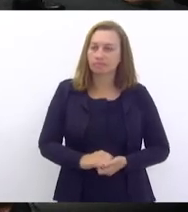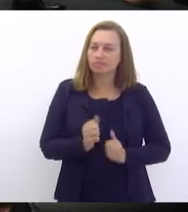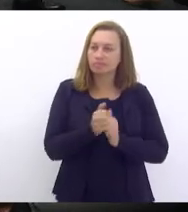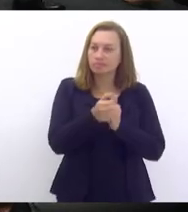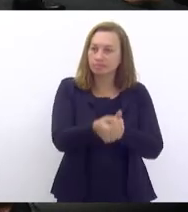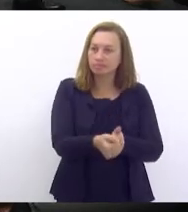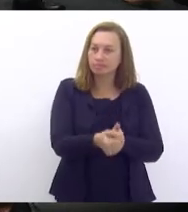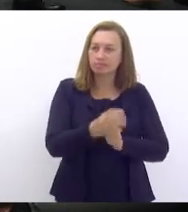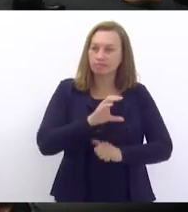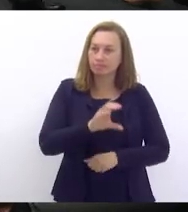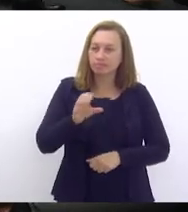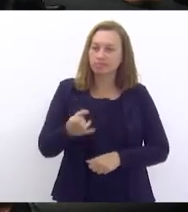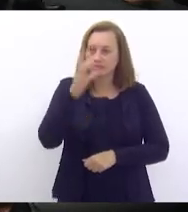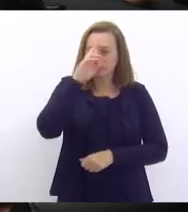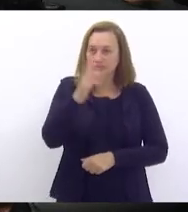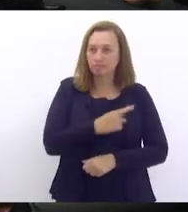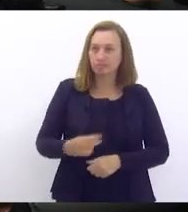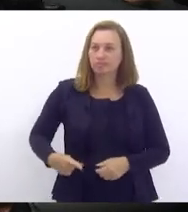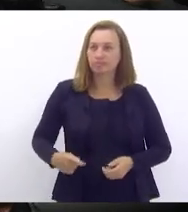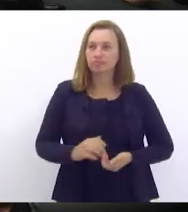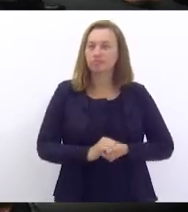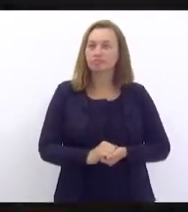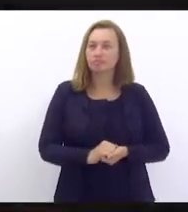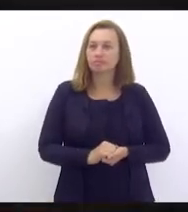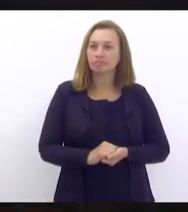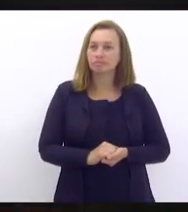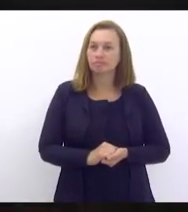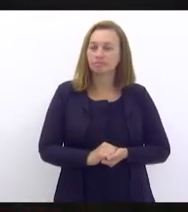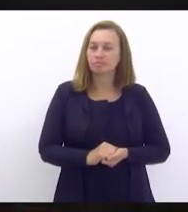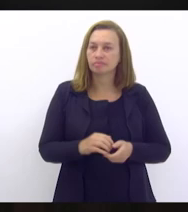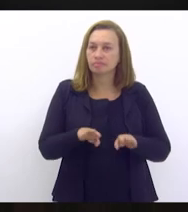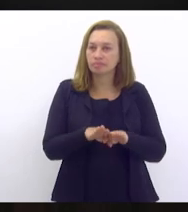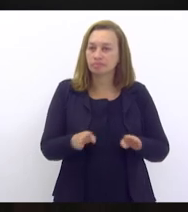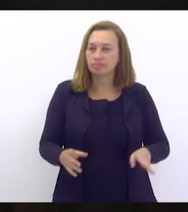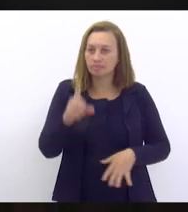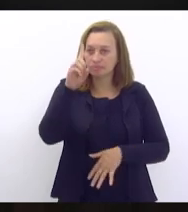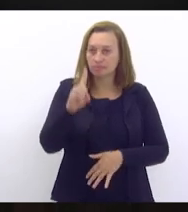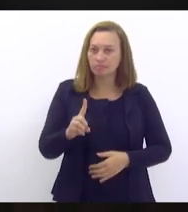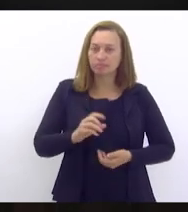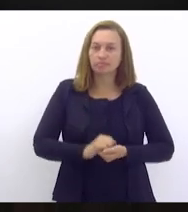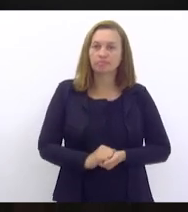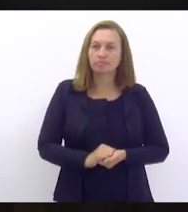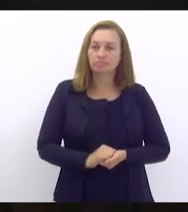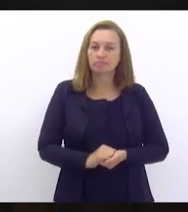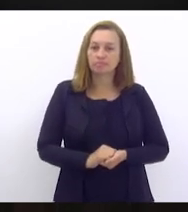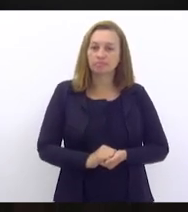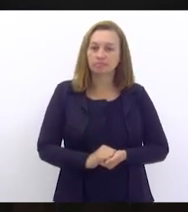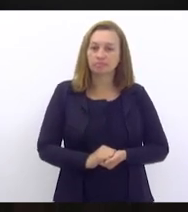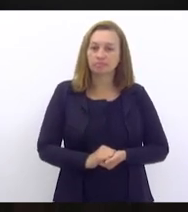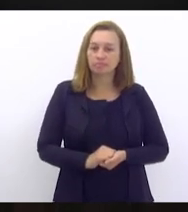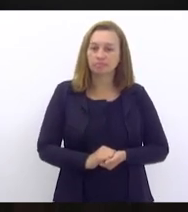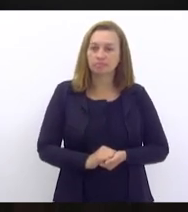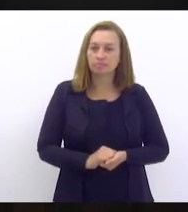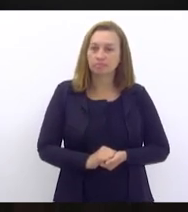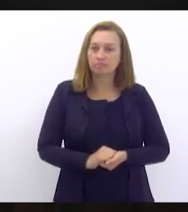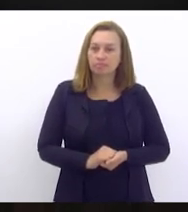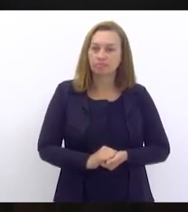Acompanho o parecer da CCJ, presidente. Pela mesa diretora. Pela mesa